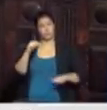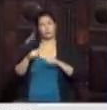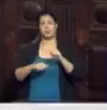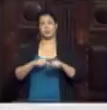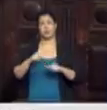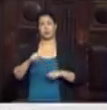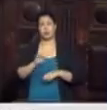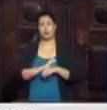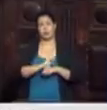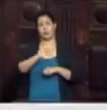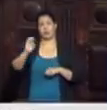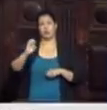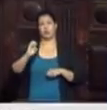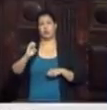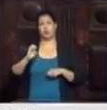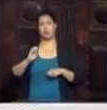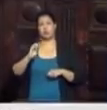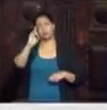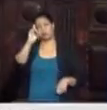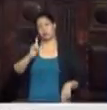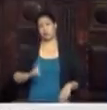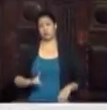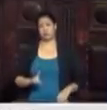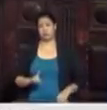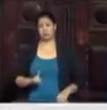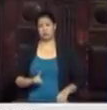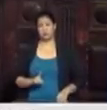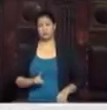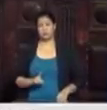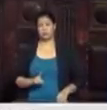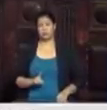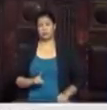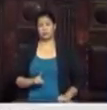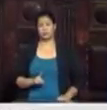o Estado democrático de direito,